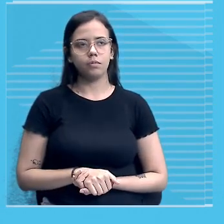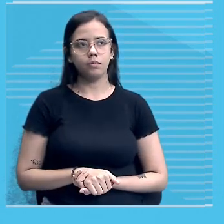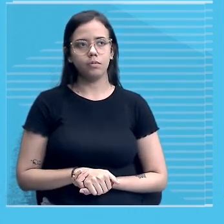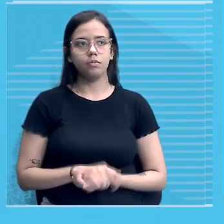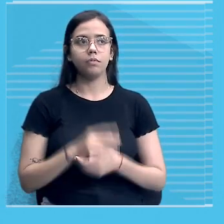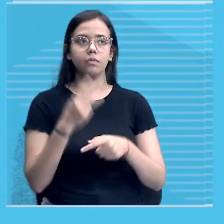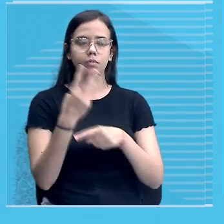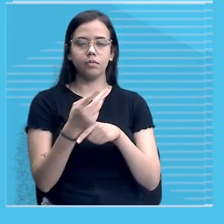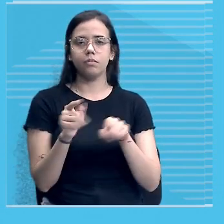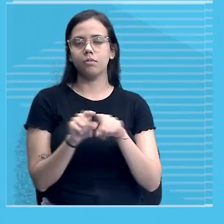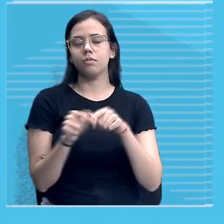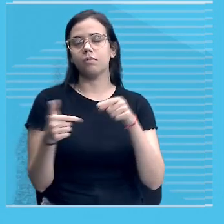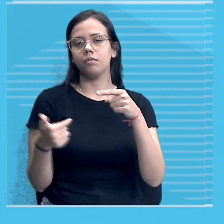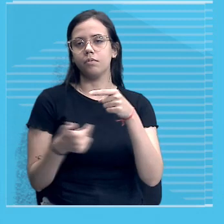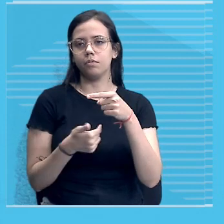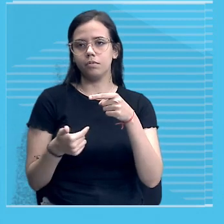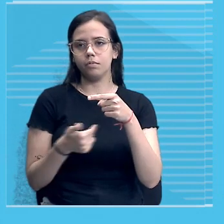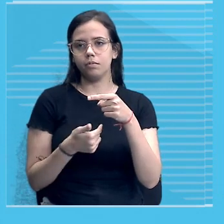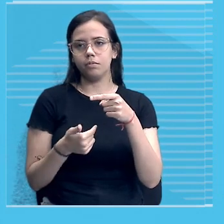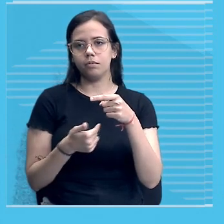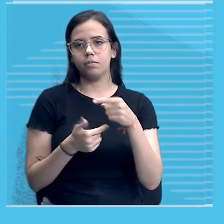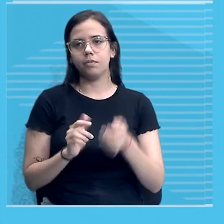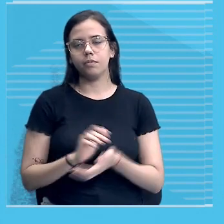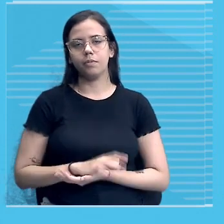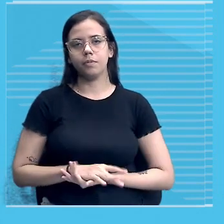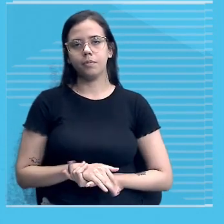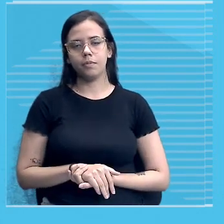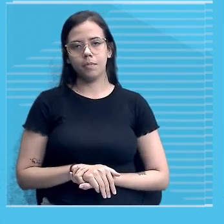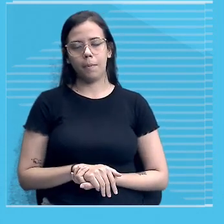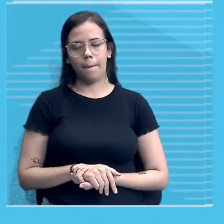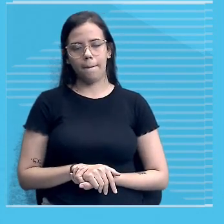numerador como para o 2 que é denominador